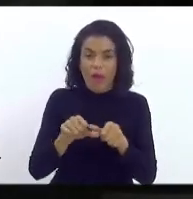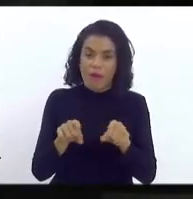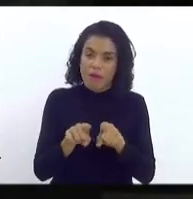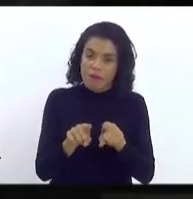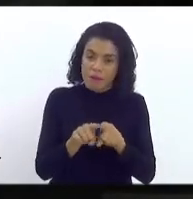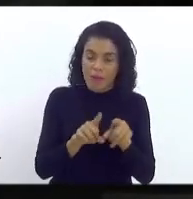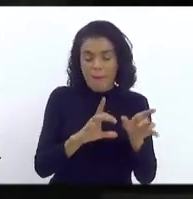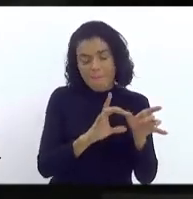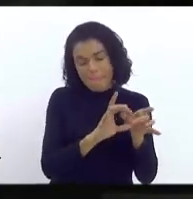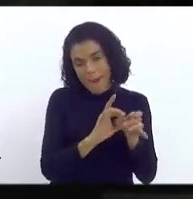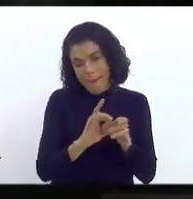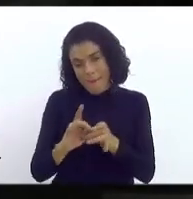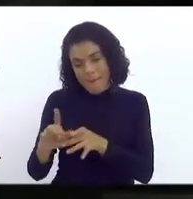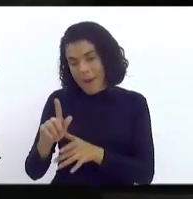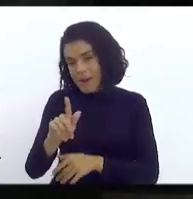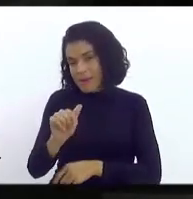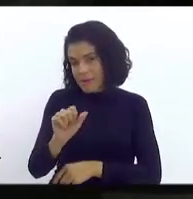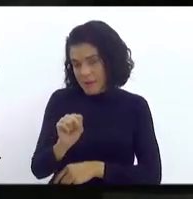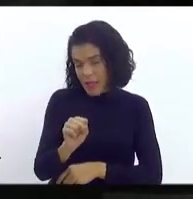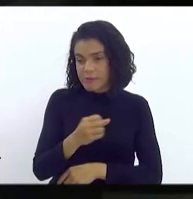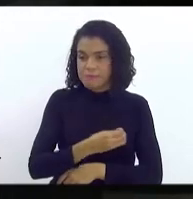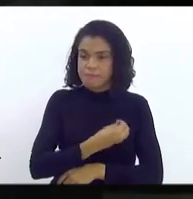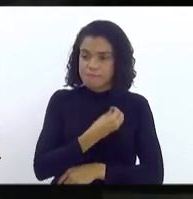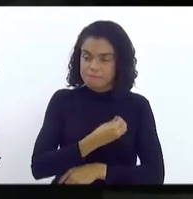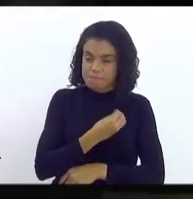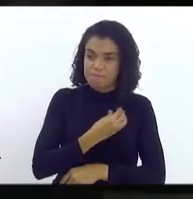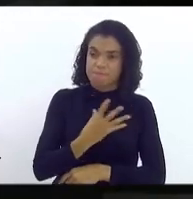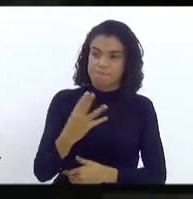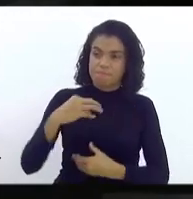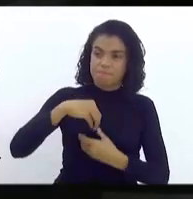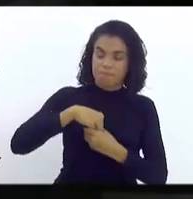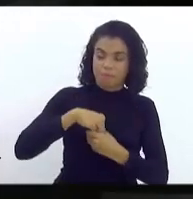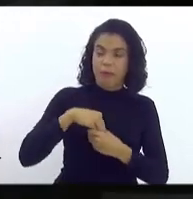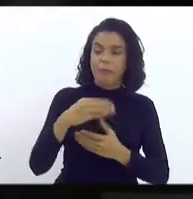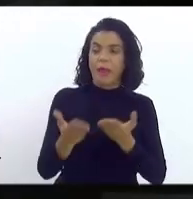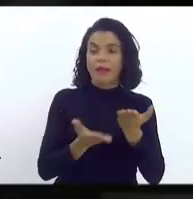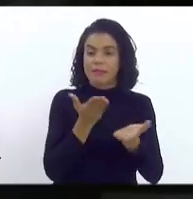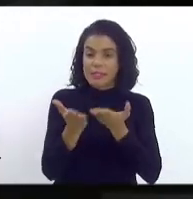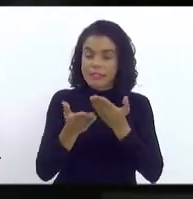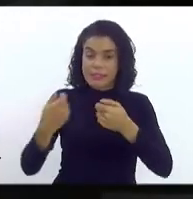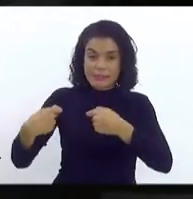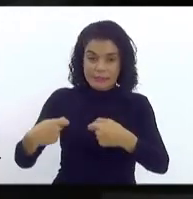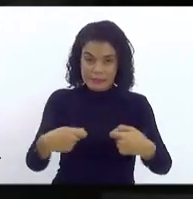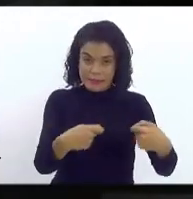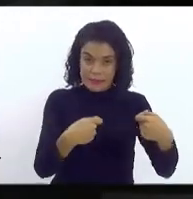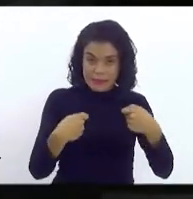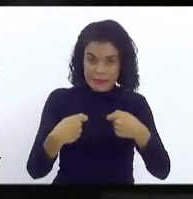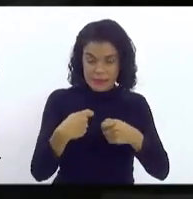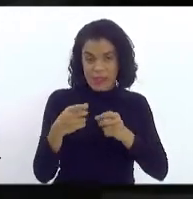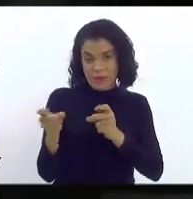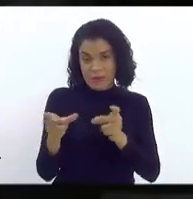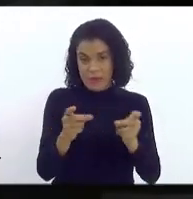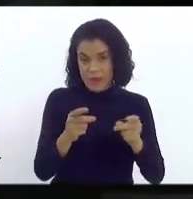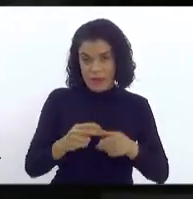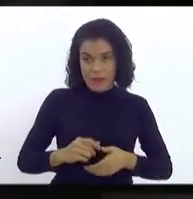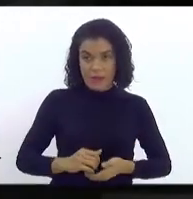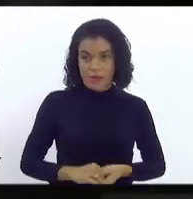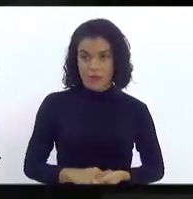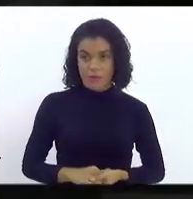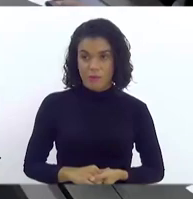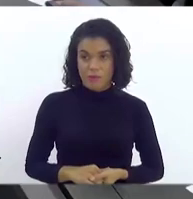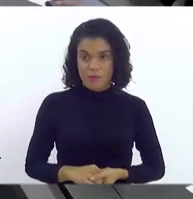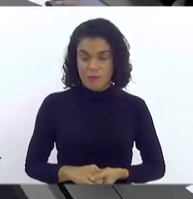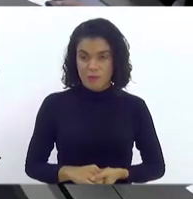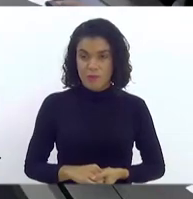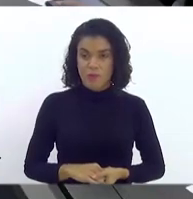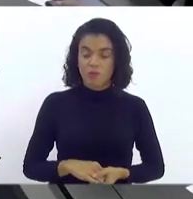toda a cadeia de gás participou nesse sentido para atender essa nova demanda do mercado.